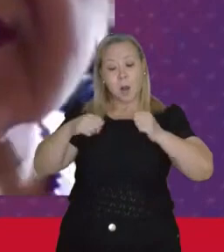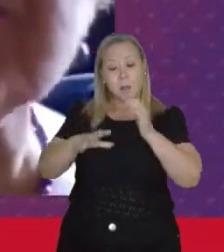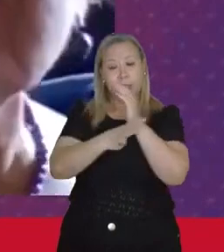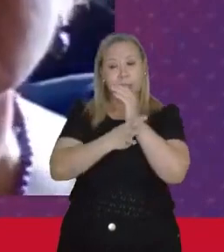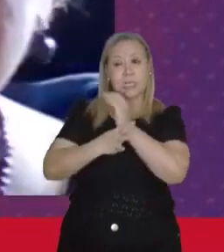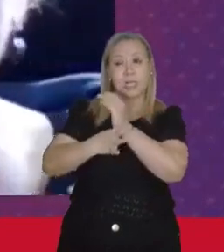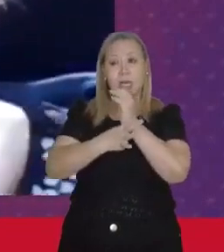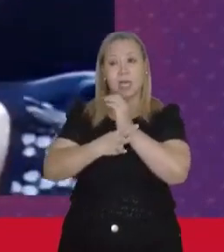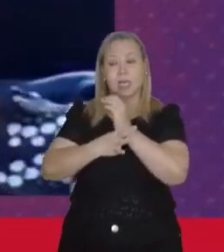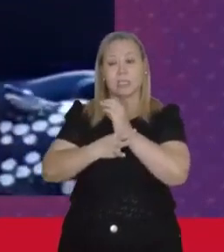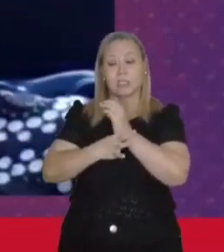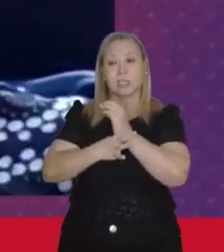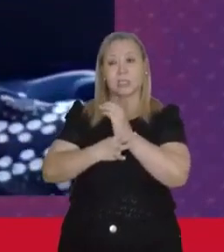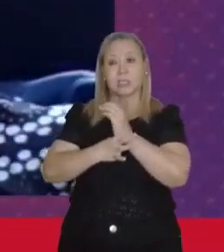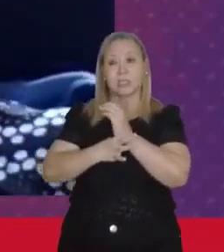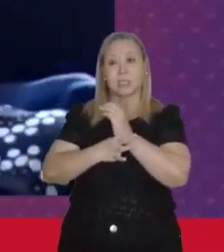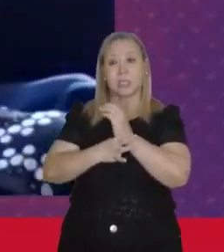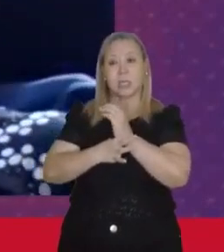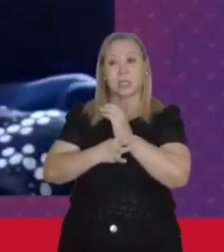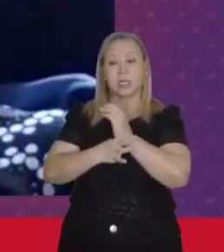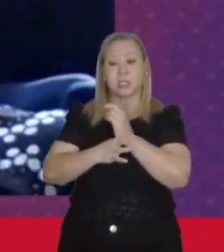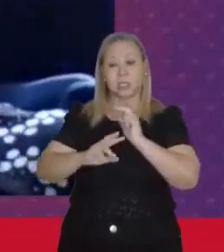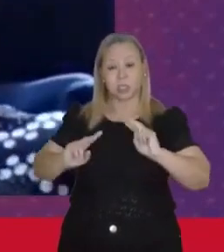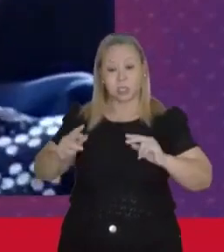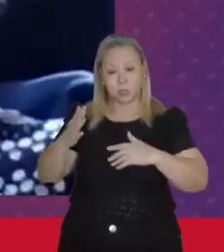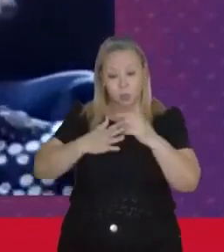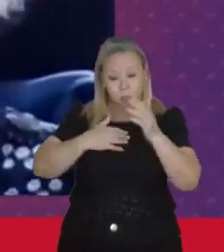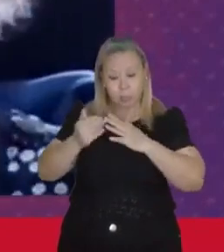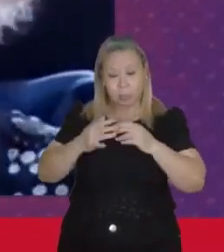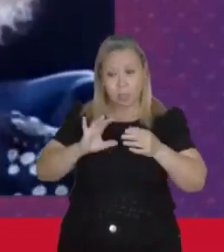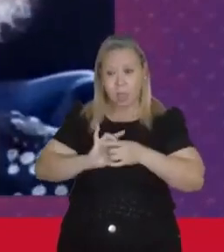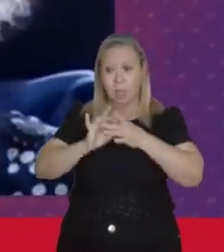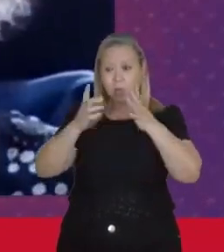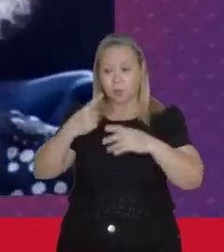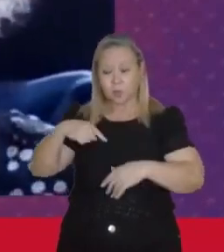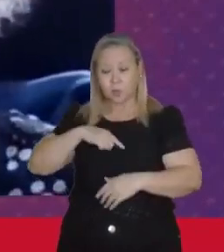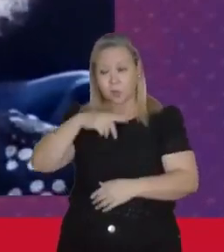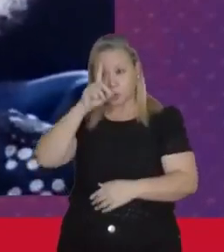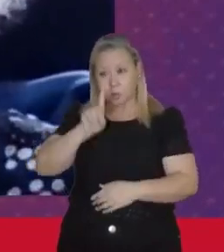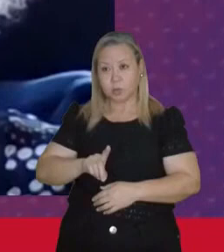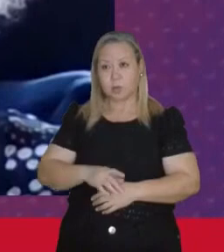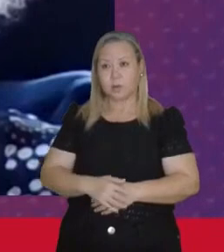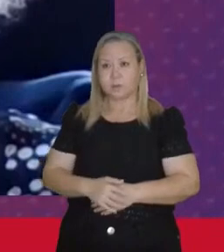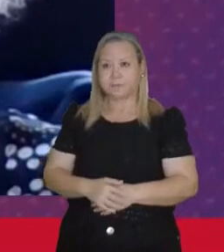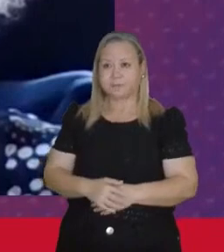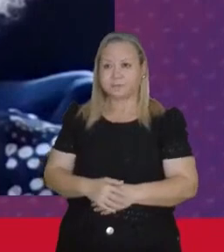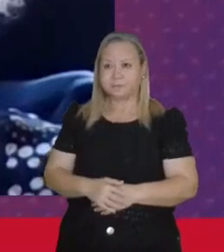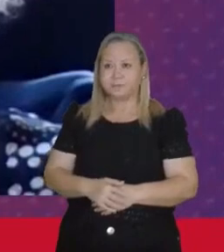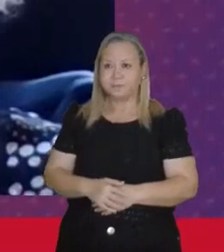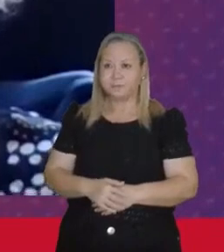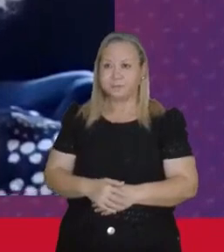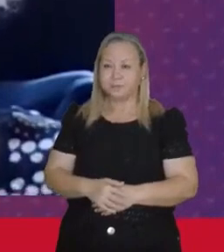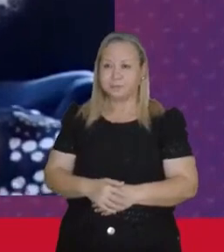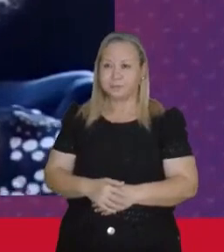garantir o exercício livre dos nossos direitos.